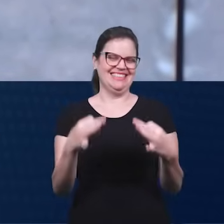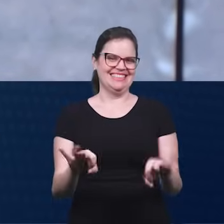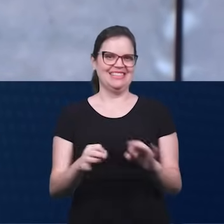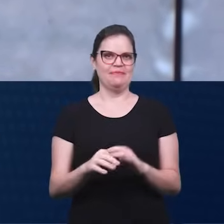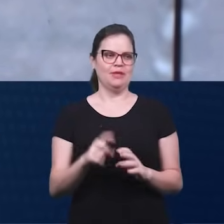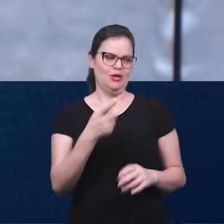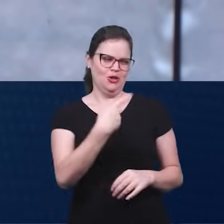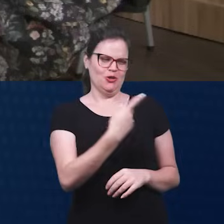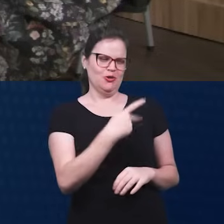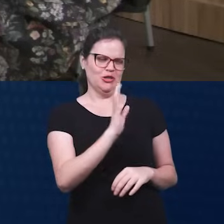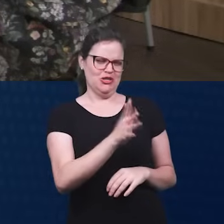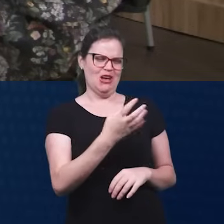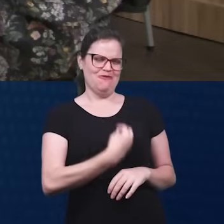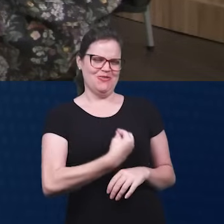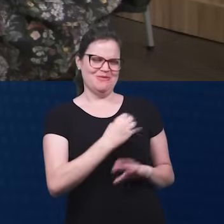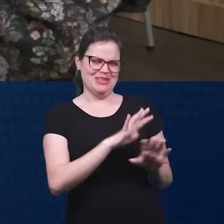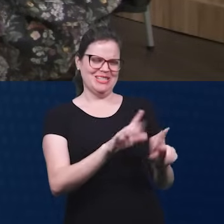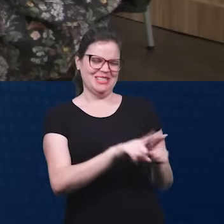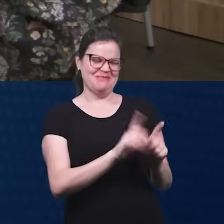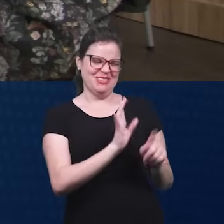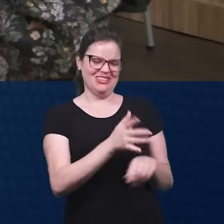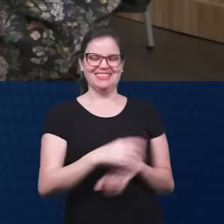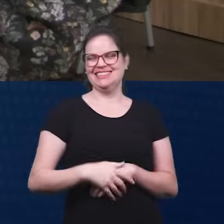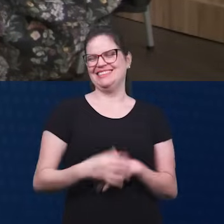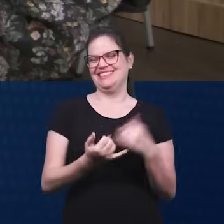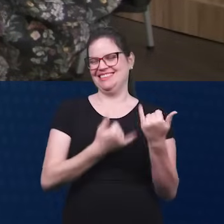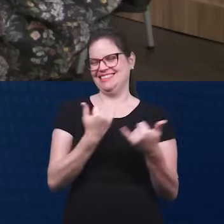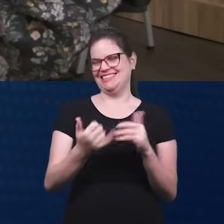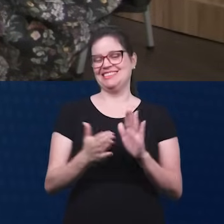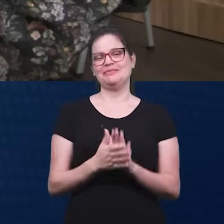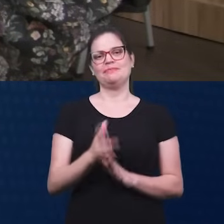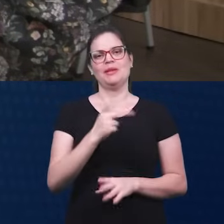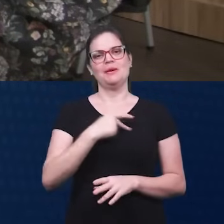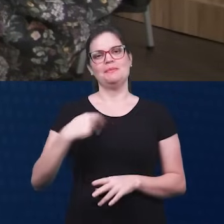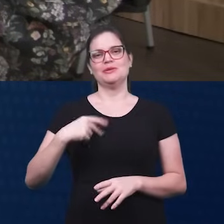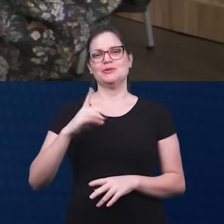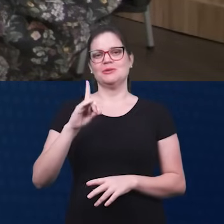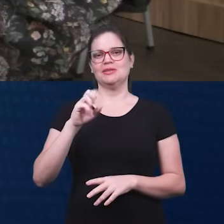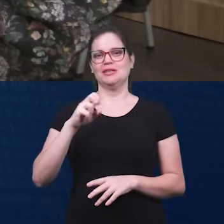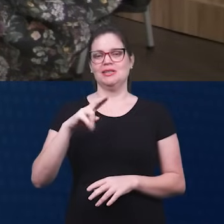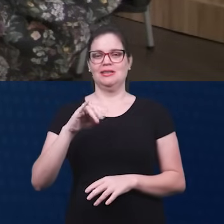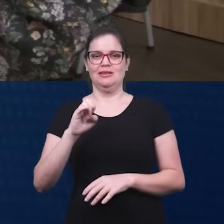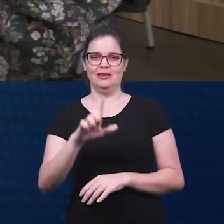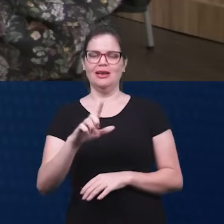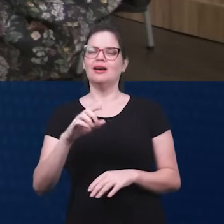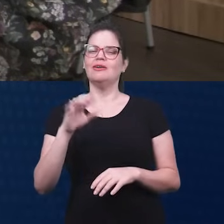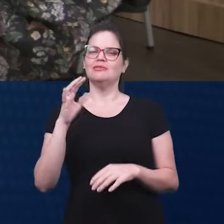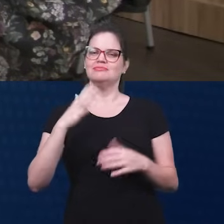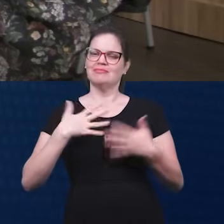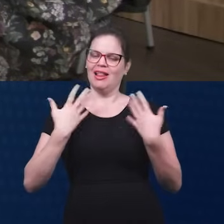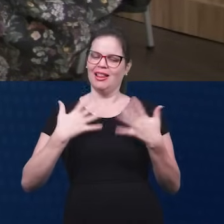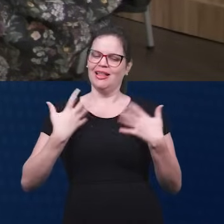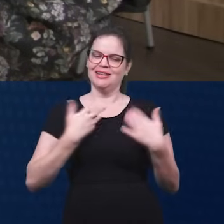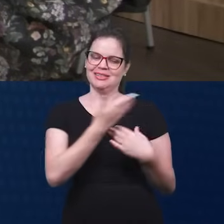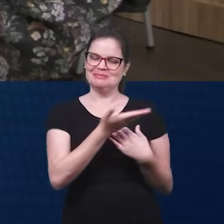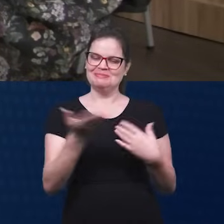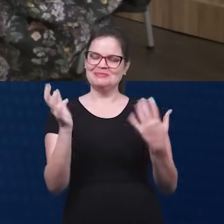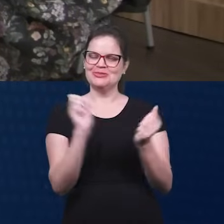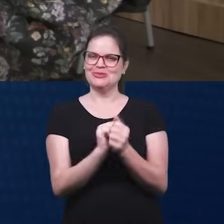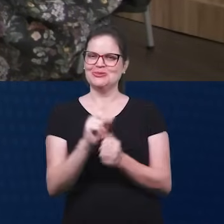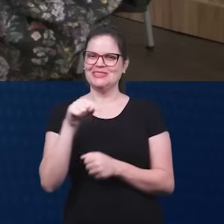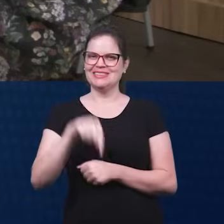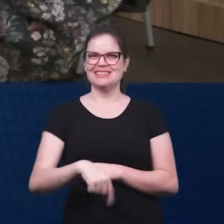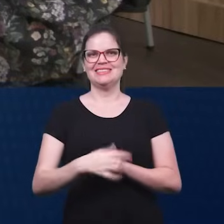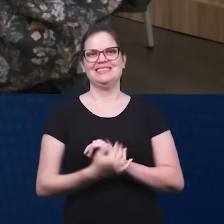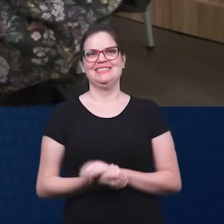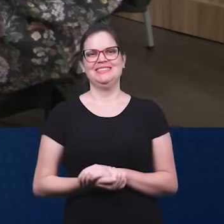gente também passou por essa fase. Já passamos. Daniel, pastor Daniel Santana, foi uma alegria muito grande tê-lo conosco aqui. Amém. A alegria